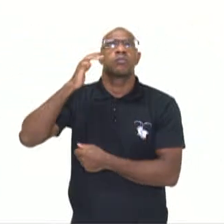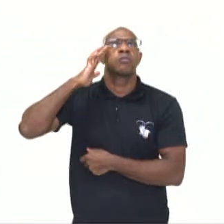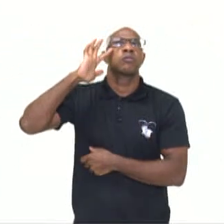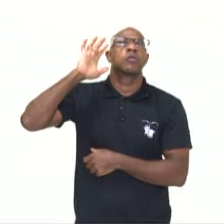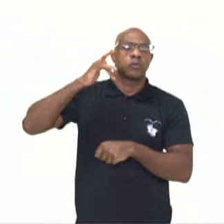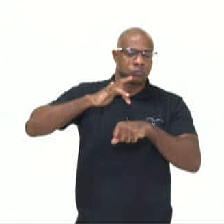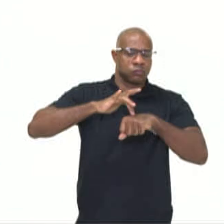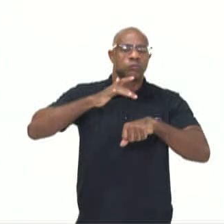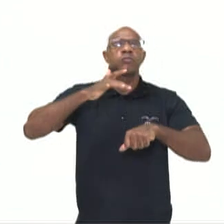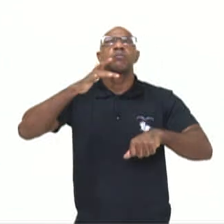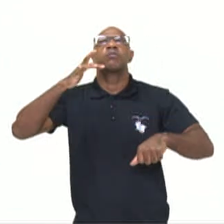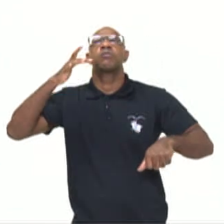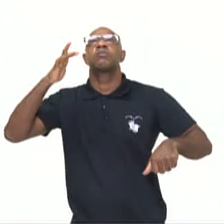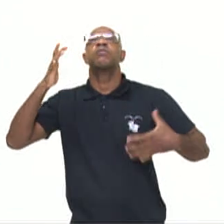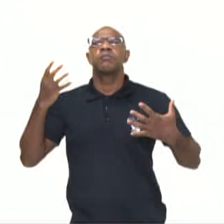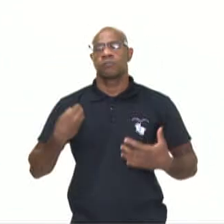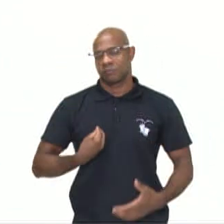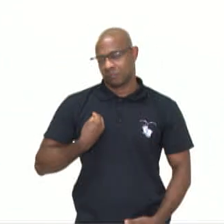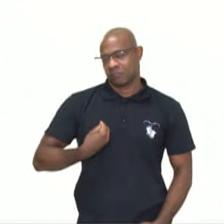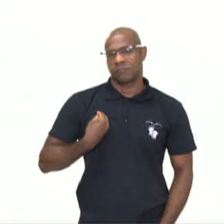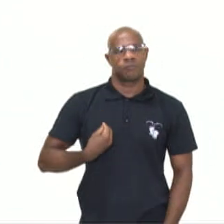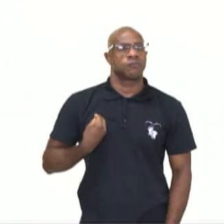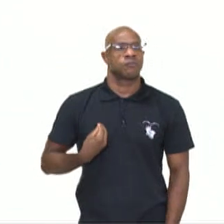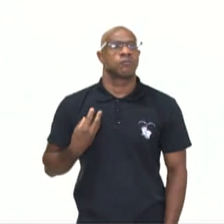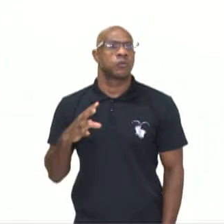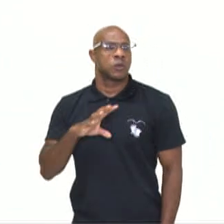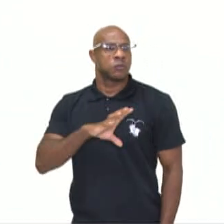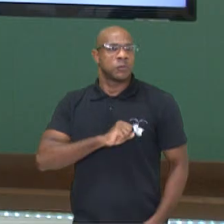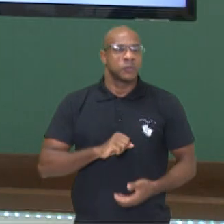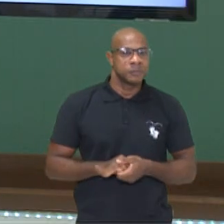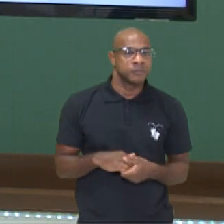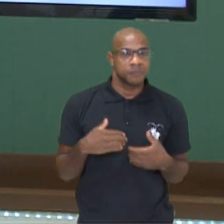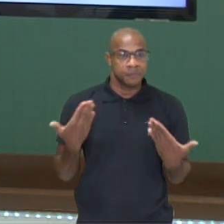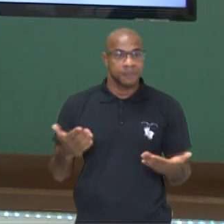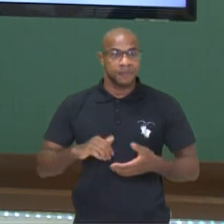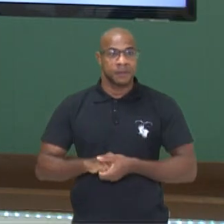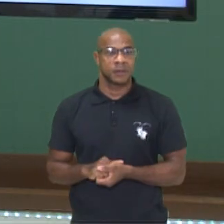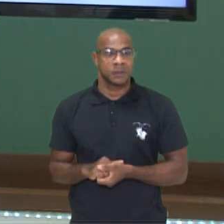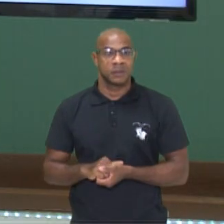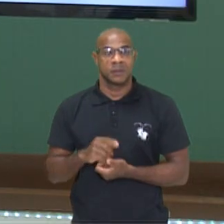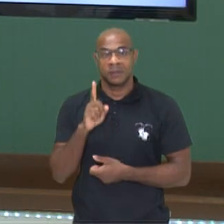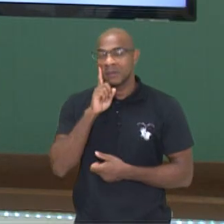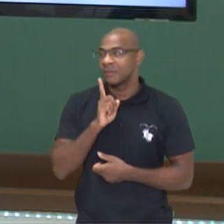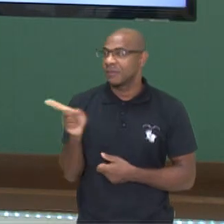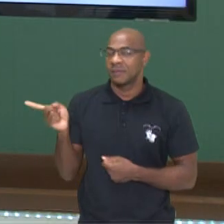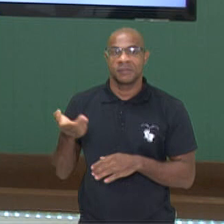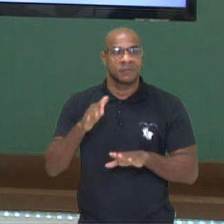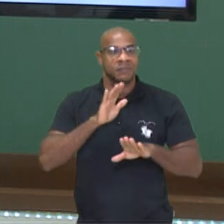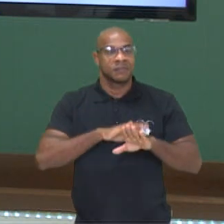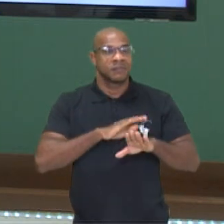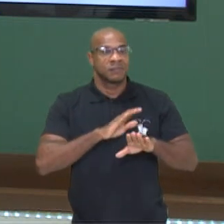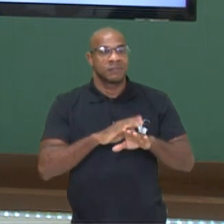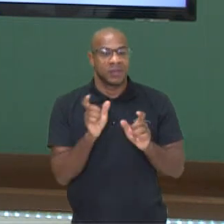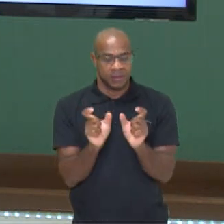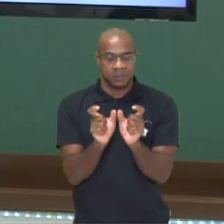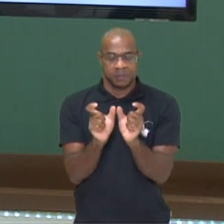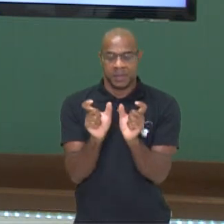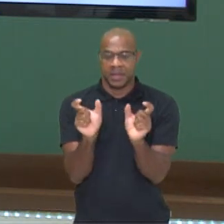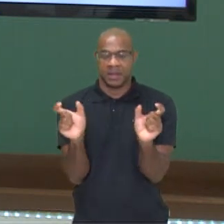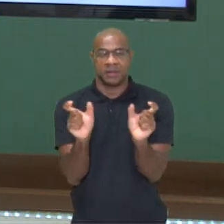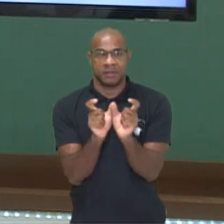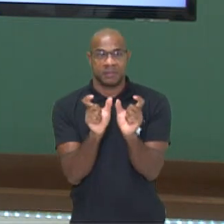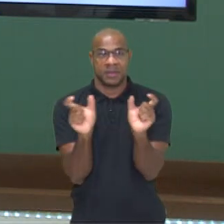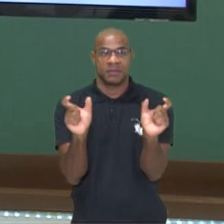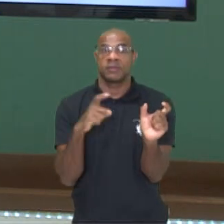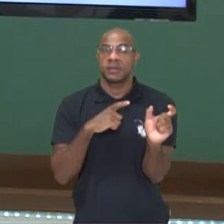dourado. A vida, um hino de amor. Então repare que o eu lírico destes versos, ele apresenta